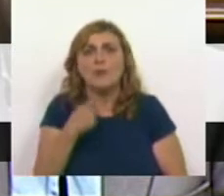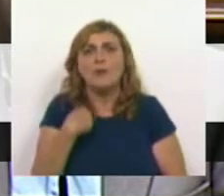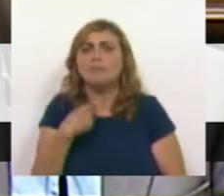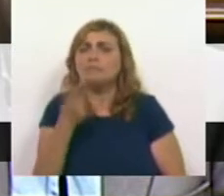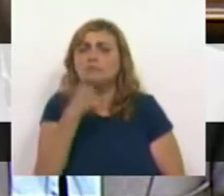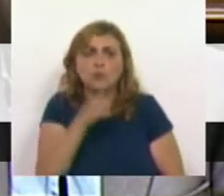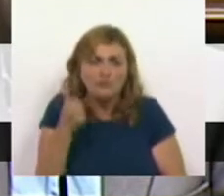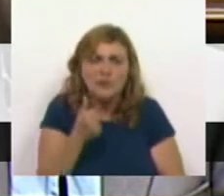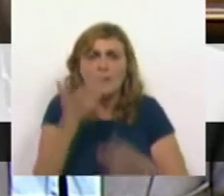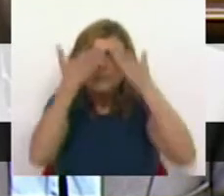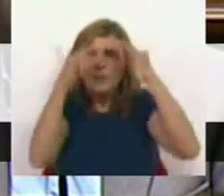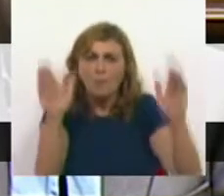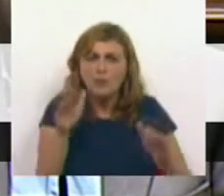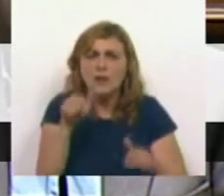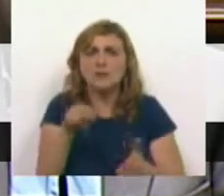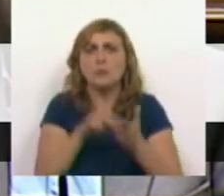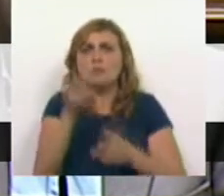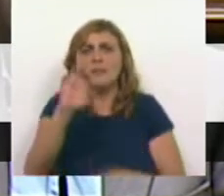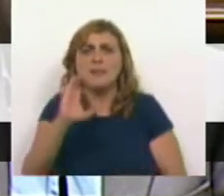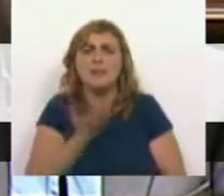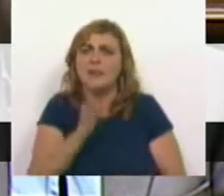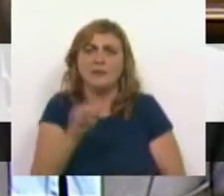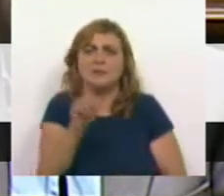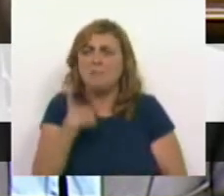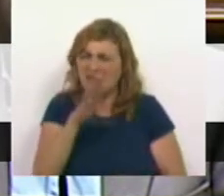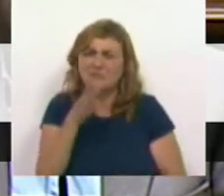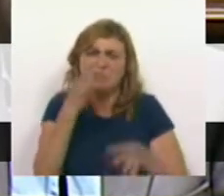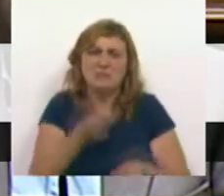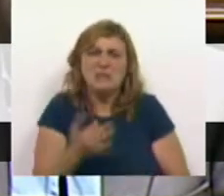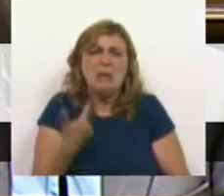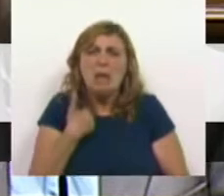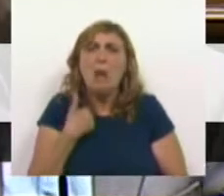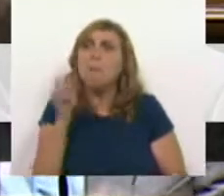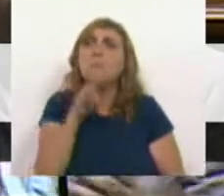tolerância, nem democracia nesta posição do CDS, mas com franqueza isso já não